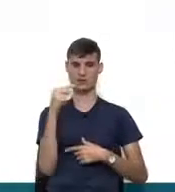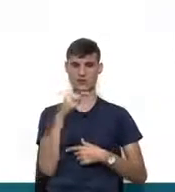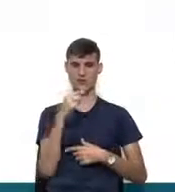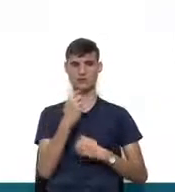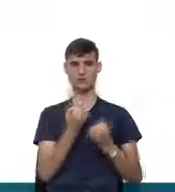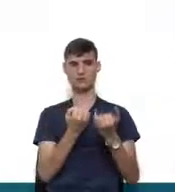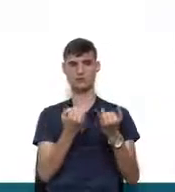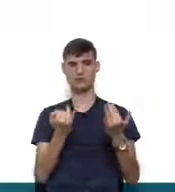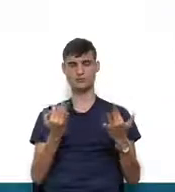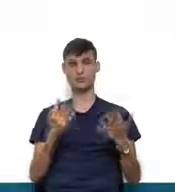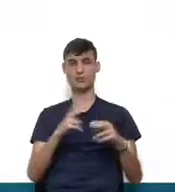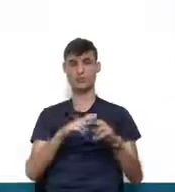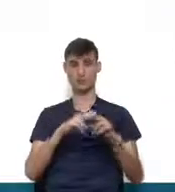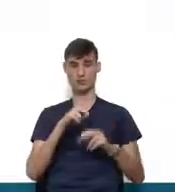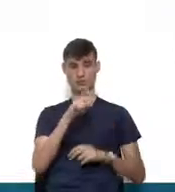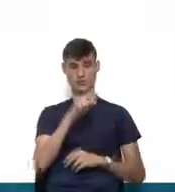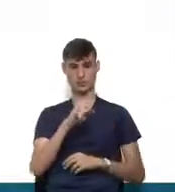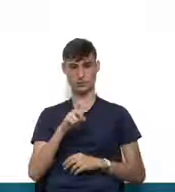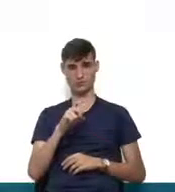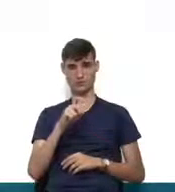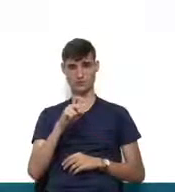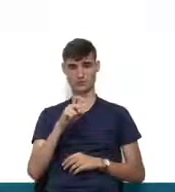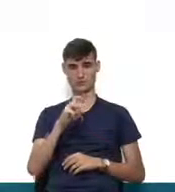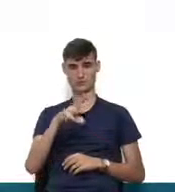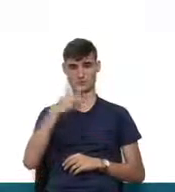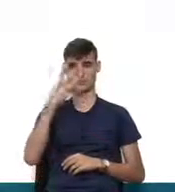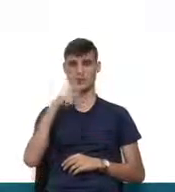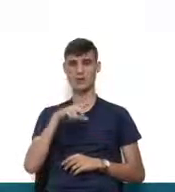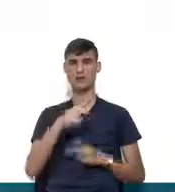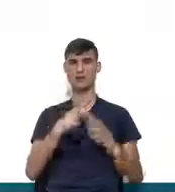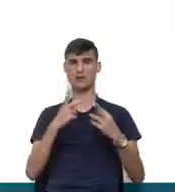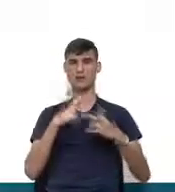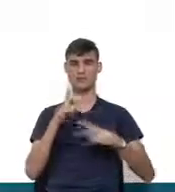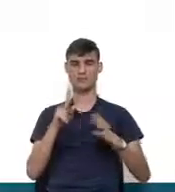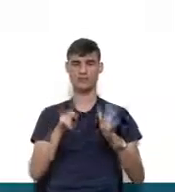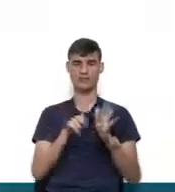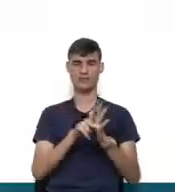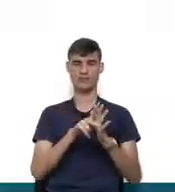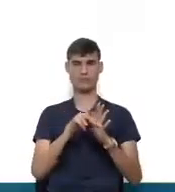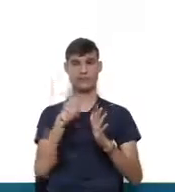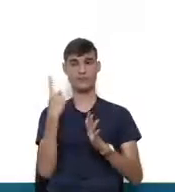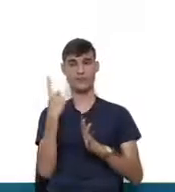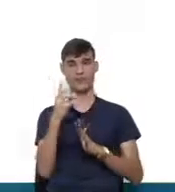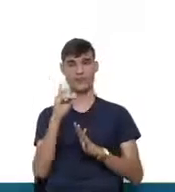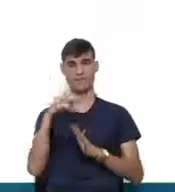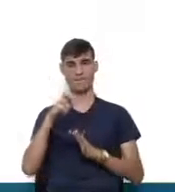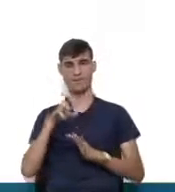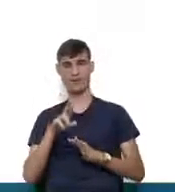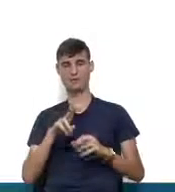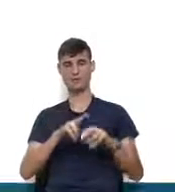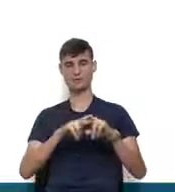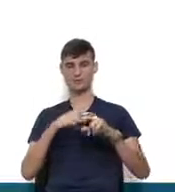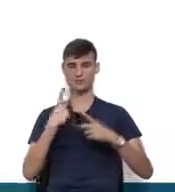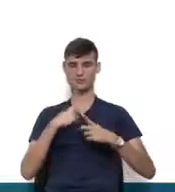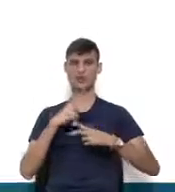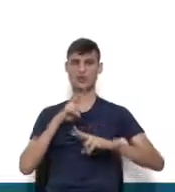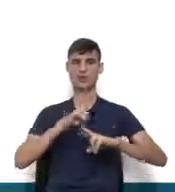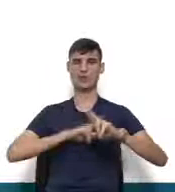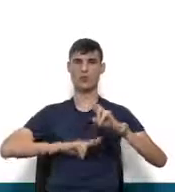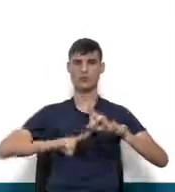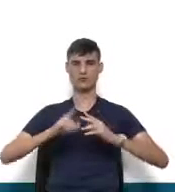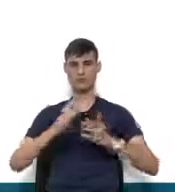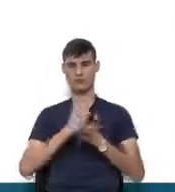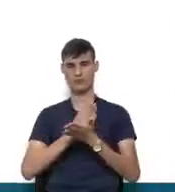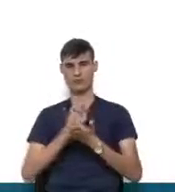função. Então, eu tenho que o x ao cubo é uma função ímpar. E para isso, nós vamos usar as